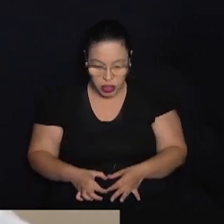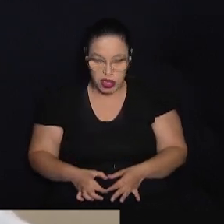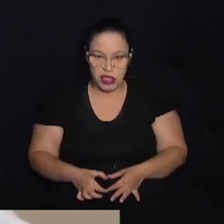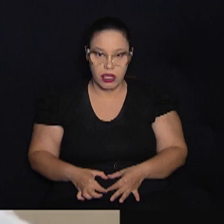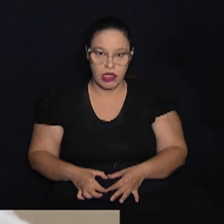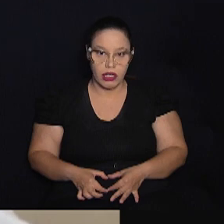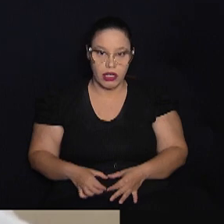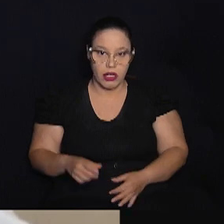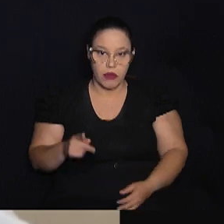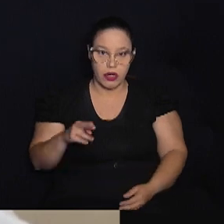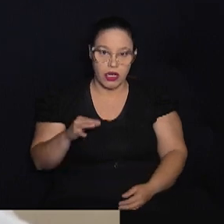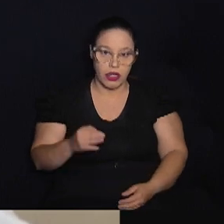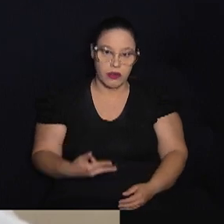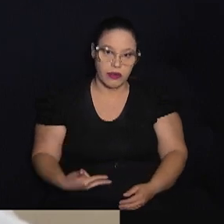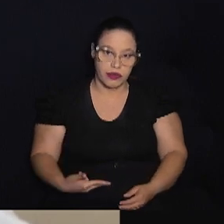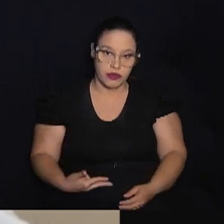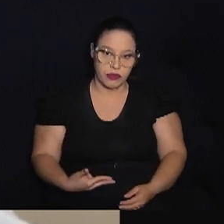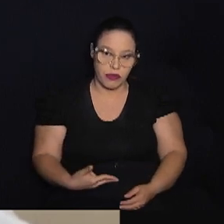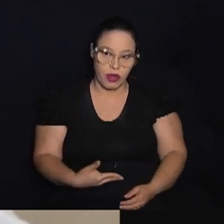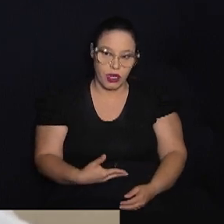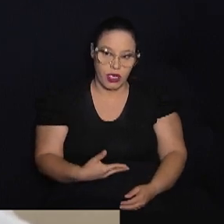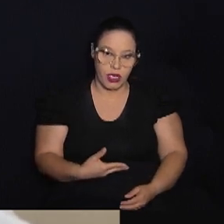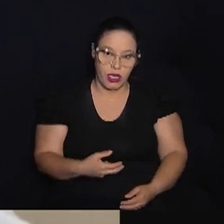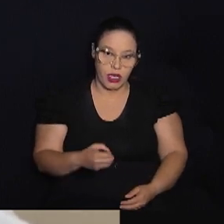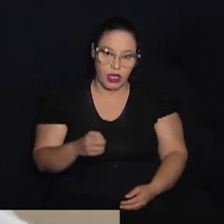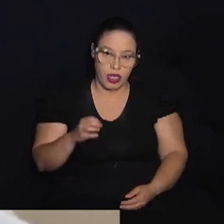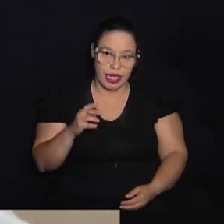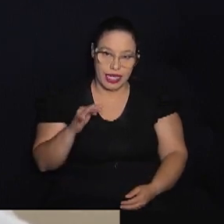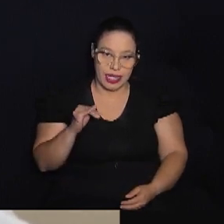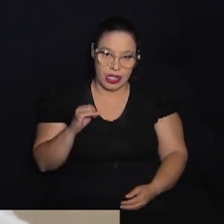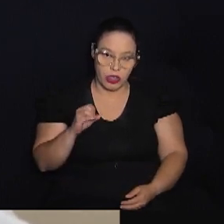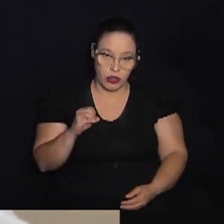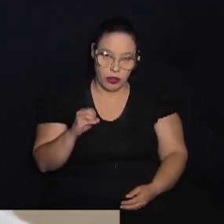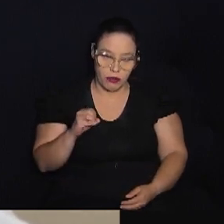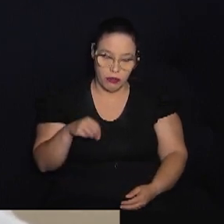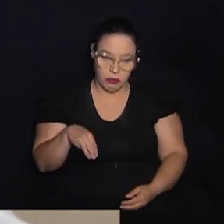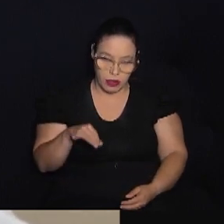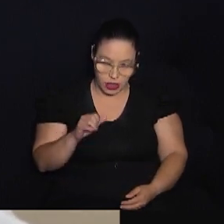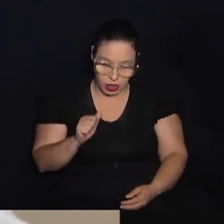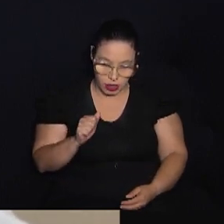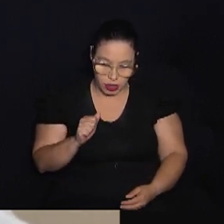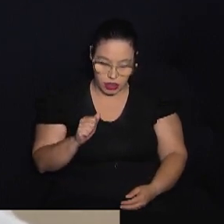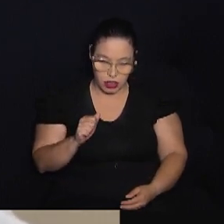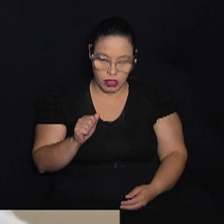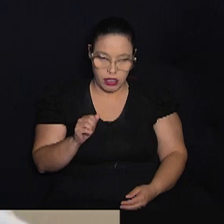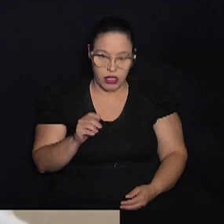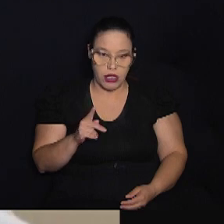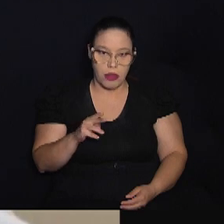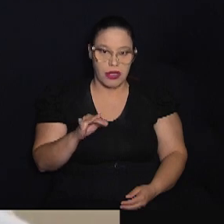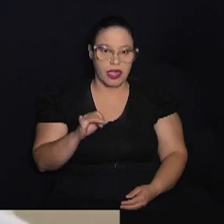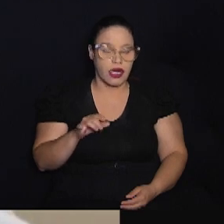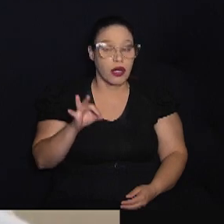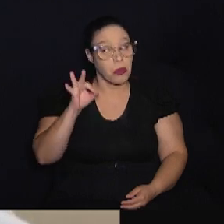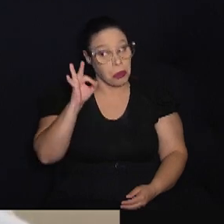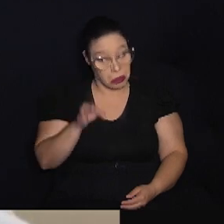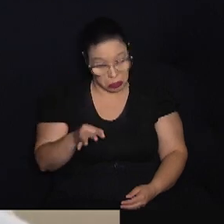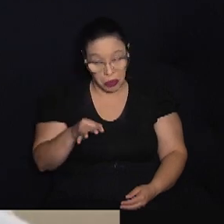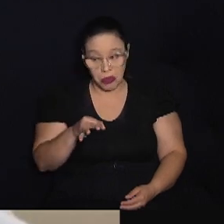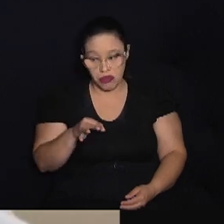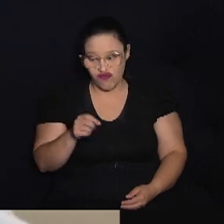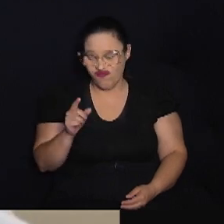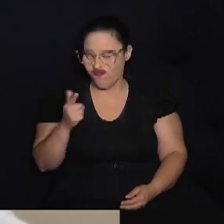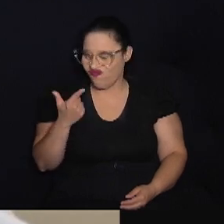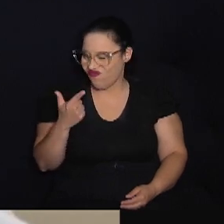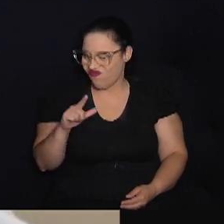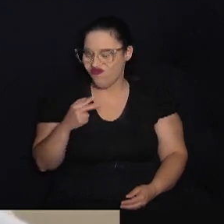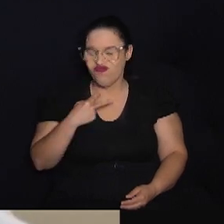for passível de fazer uma cistectomia, que é uma parte da bexiga parcial, ótimo. Se não for possível,